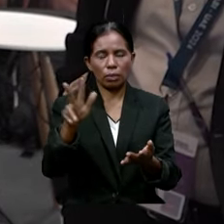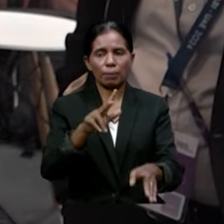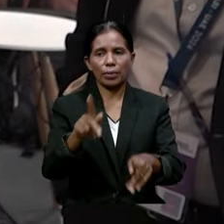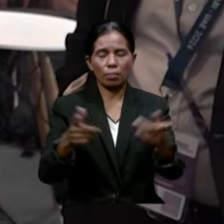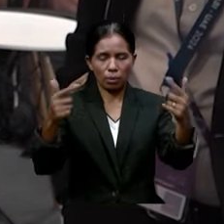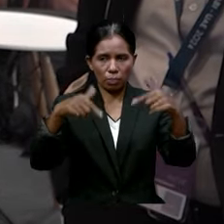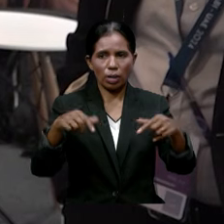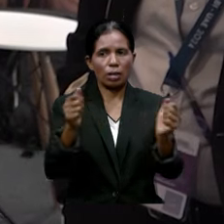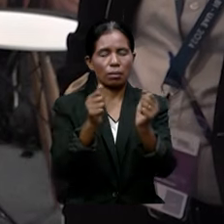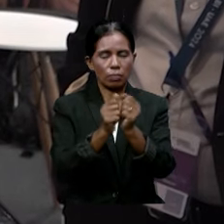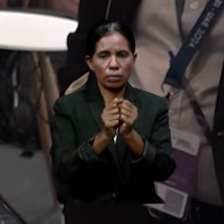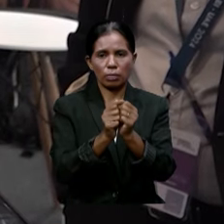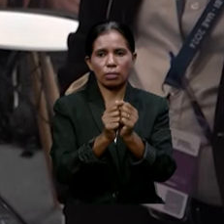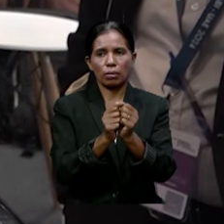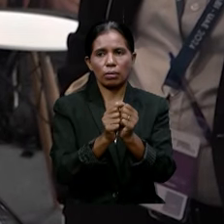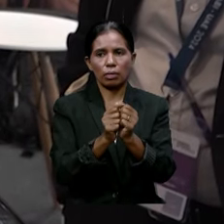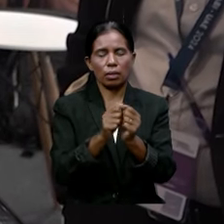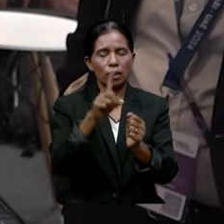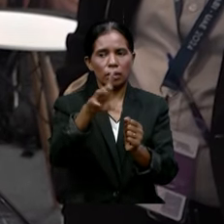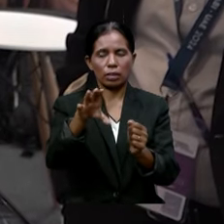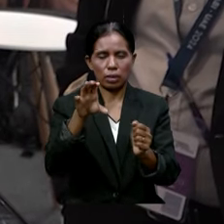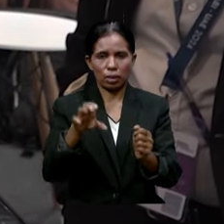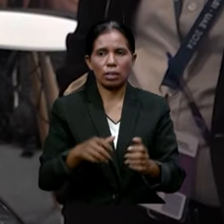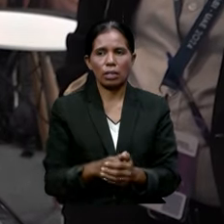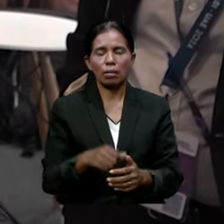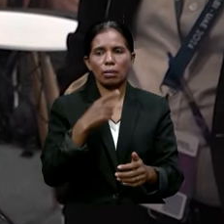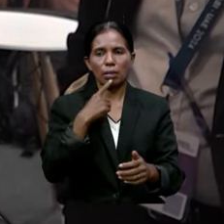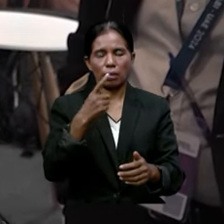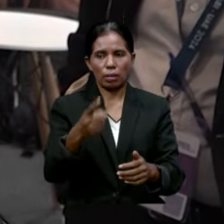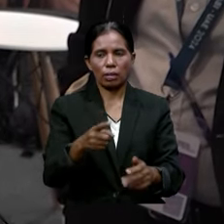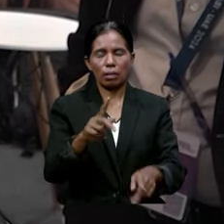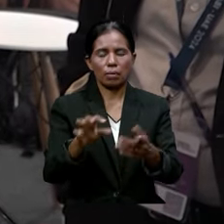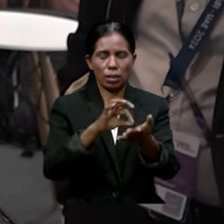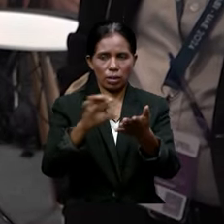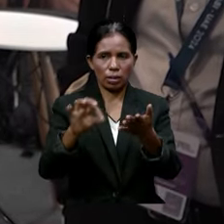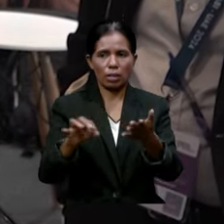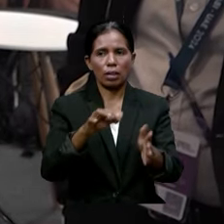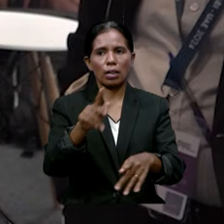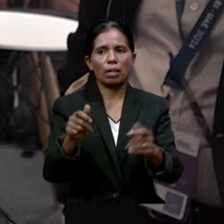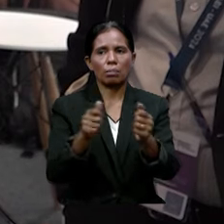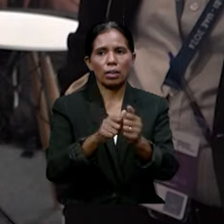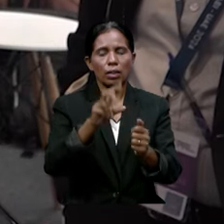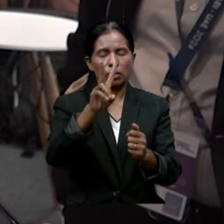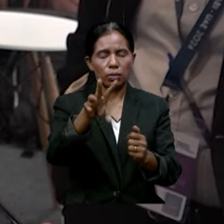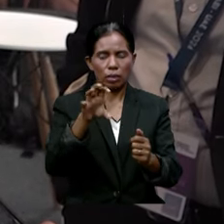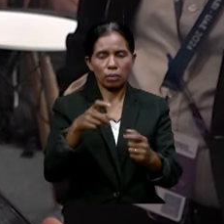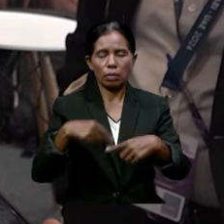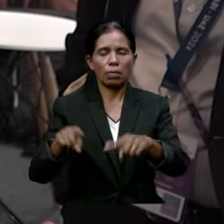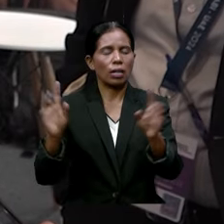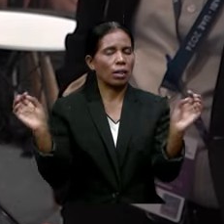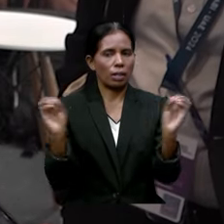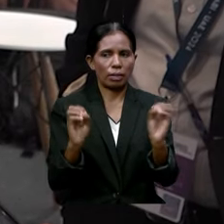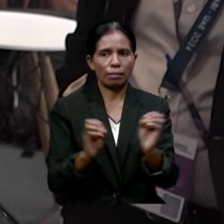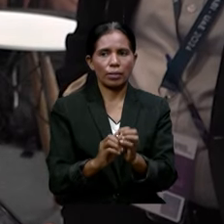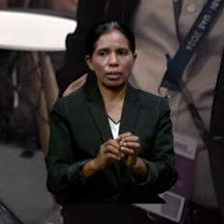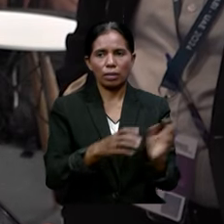maia muito latotan, a tossida, a nessa, balu nevema, a querer que o é uma tossrua, mas vai lá. Los maia tu